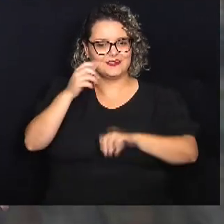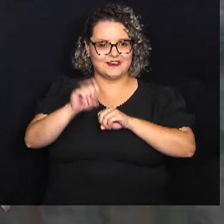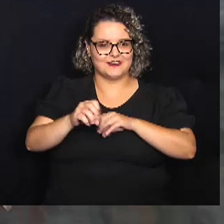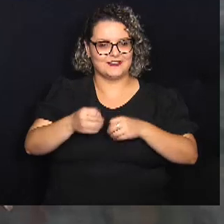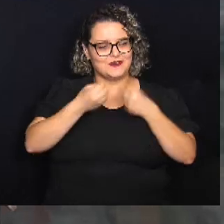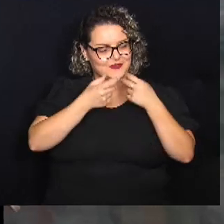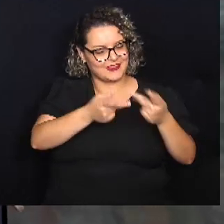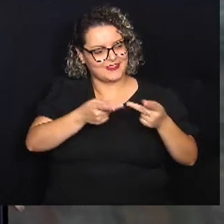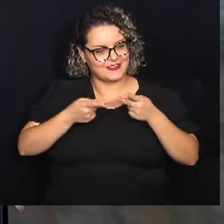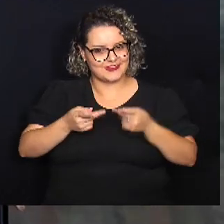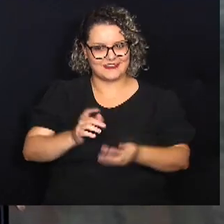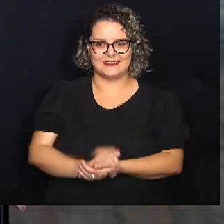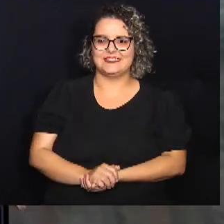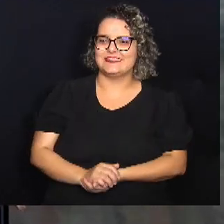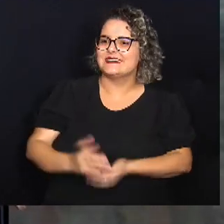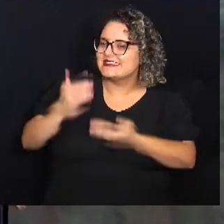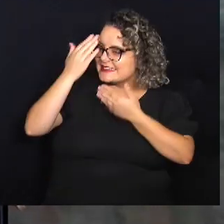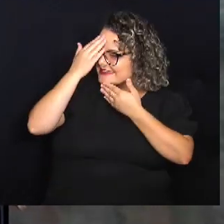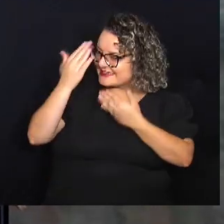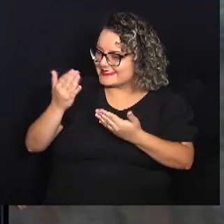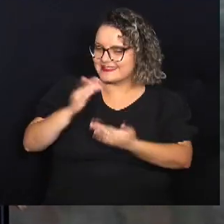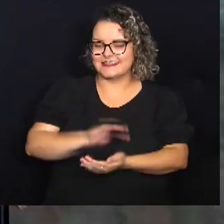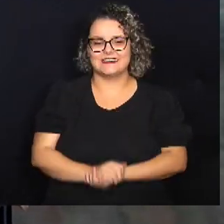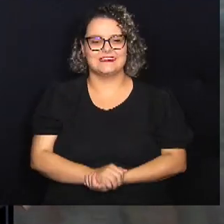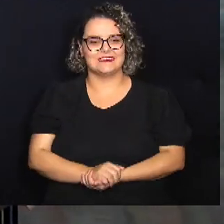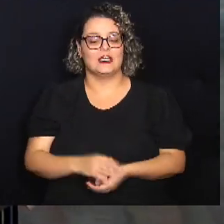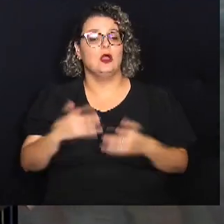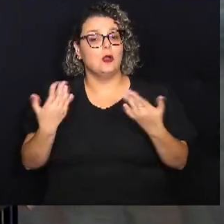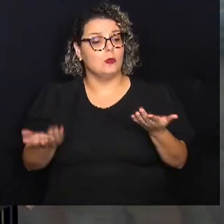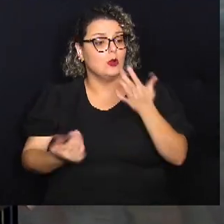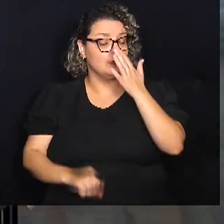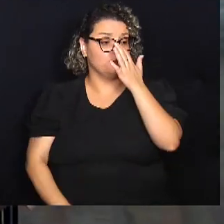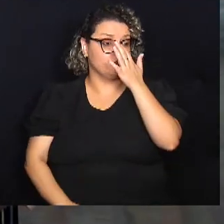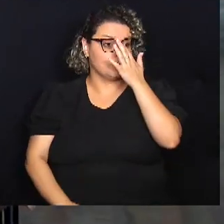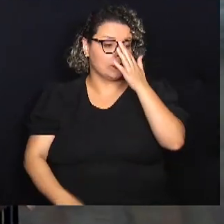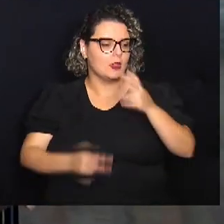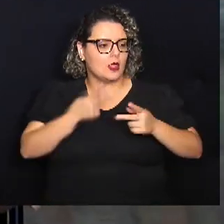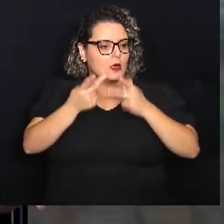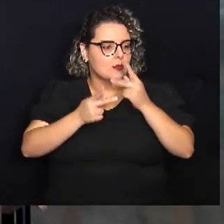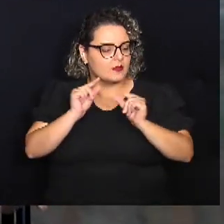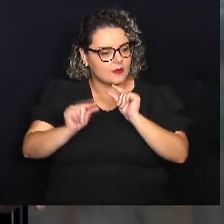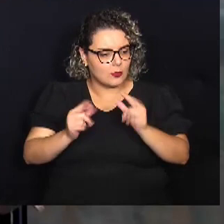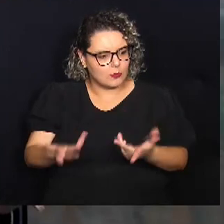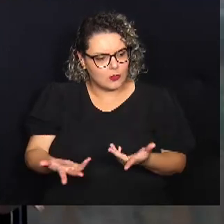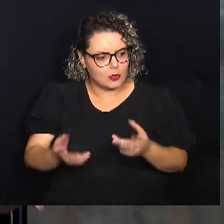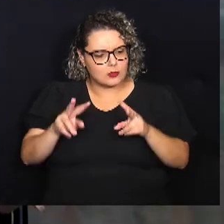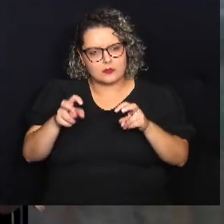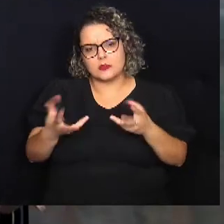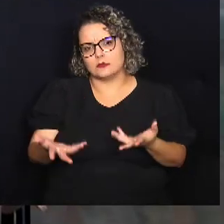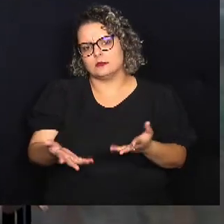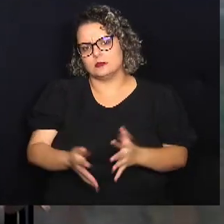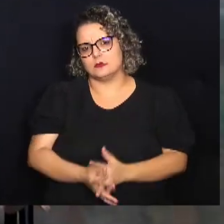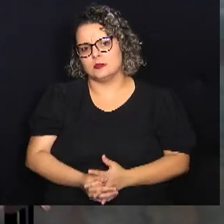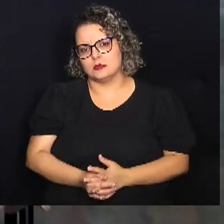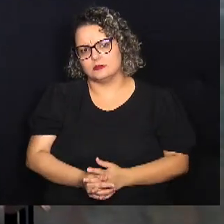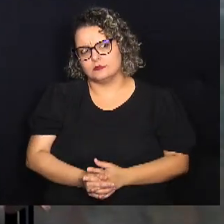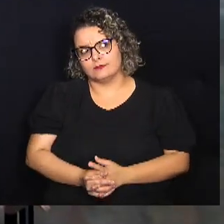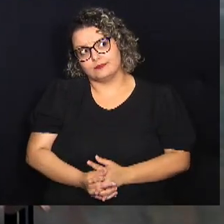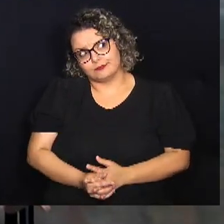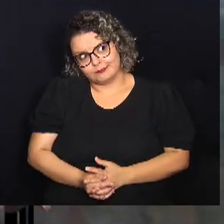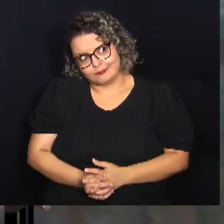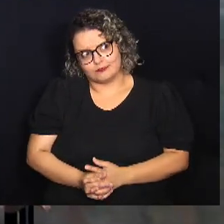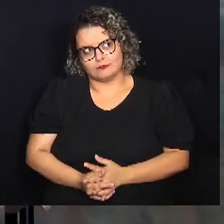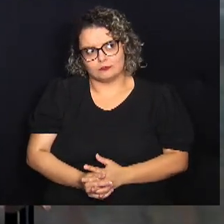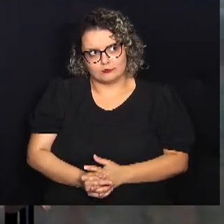Seja bem-vinda. Muito obrigada. É isso aí. Bom, para falar um pouco a respeito dessa situação, porque não é, professor